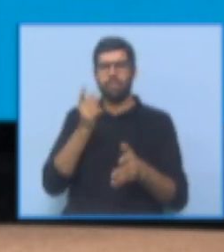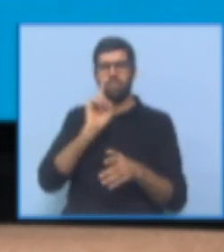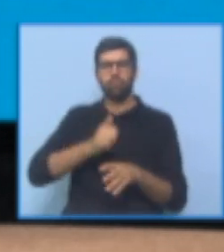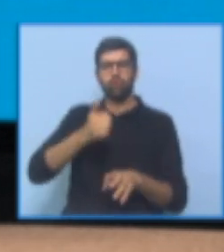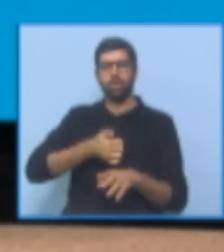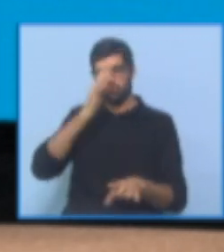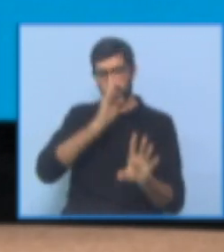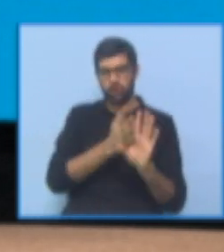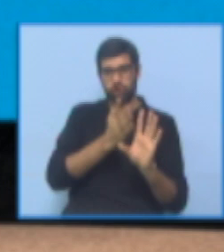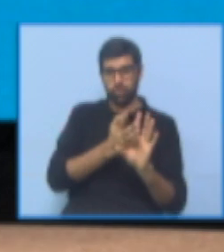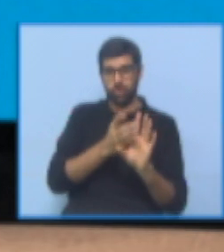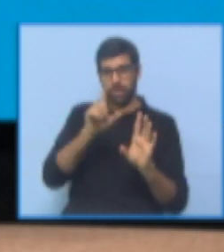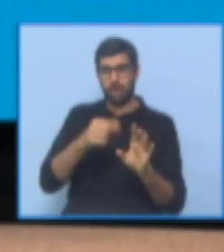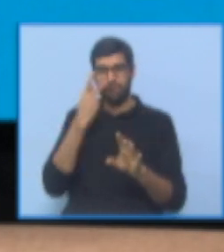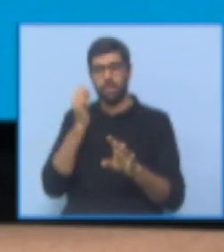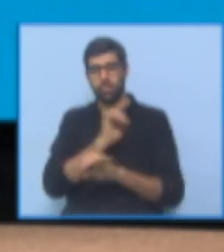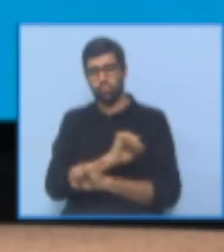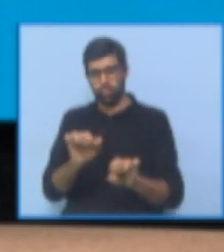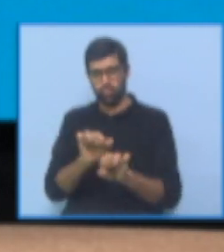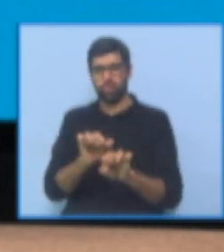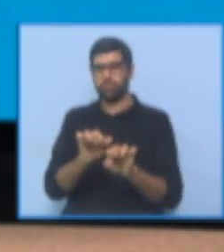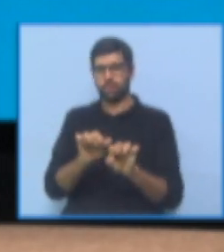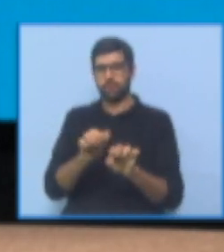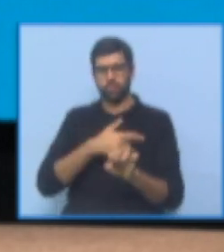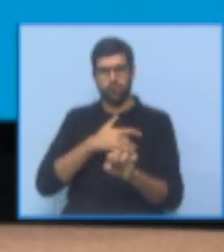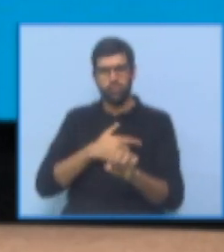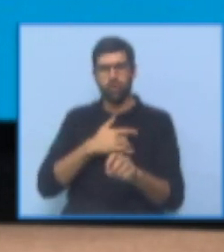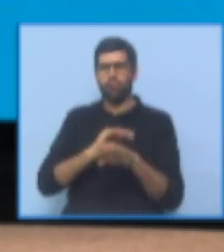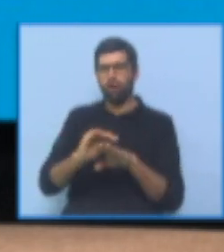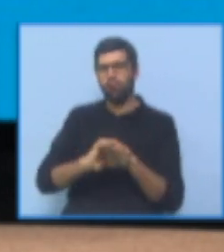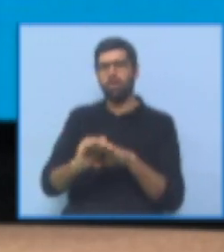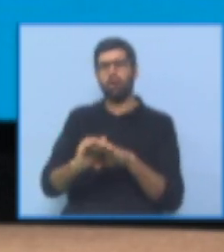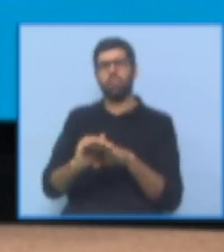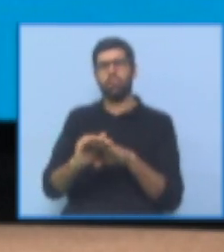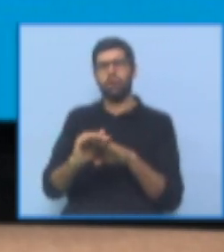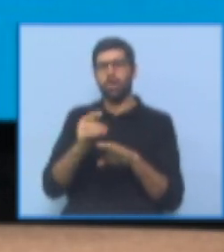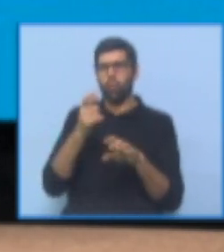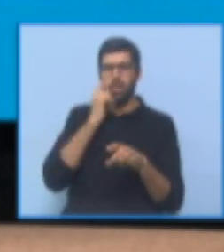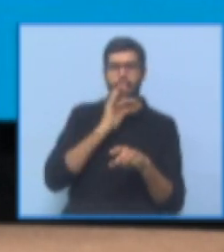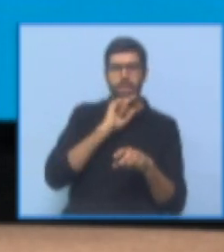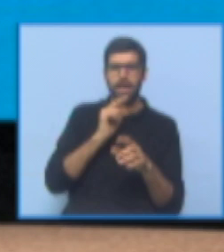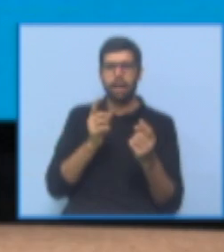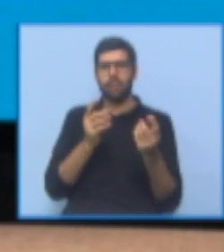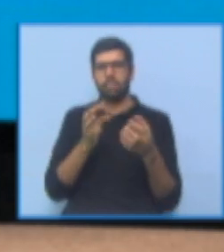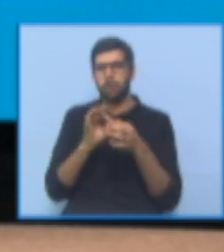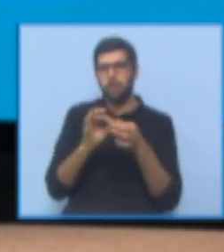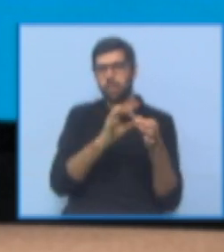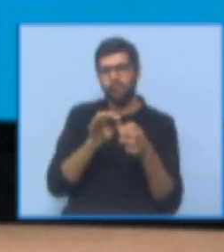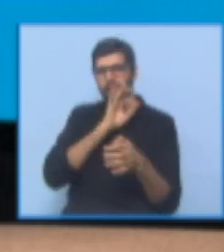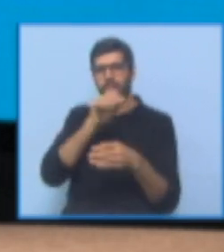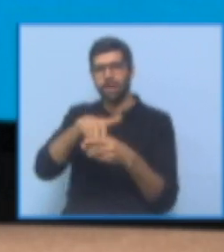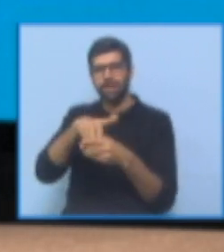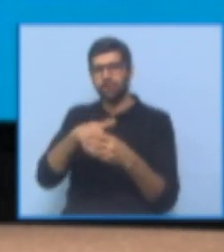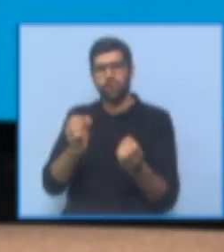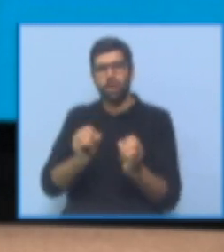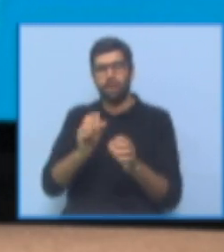quer psíquico, quer para a sua vida, do amor, de ternura entre o pai e a mãe e na família. Por isso,